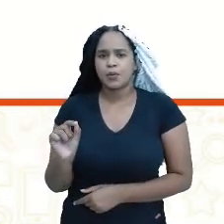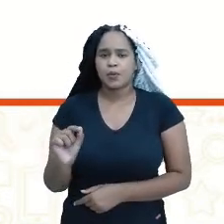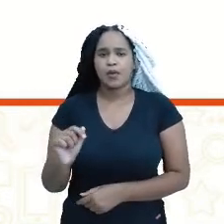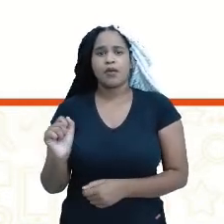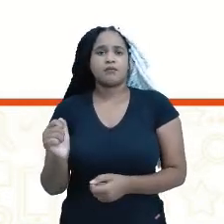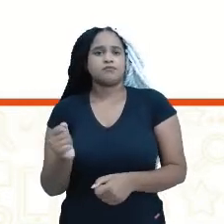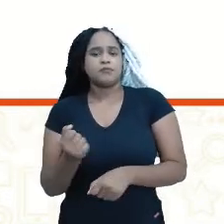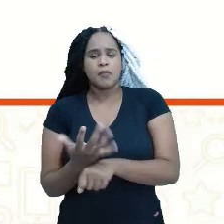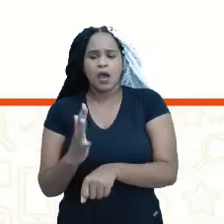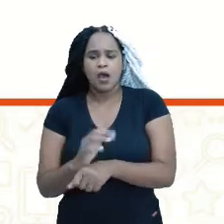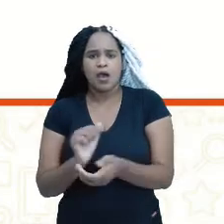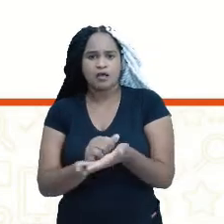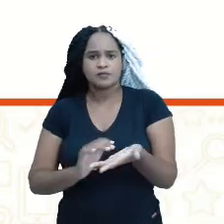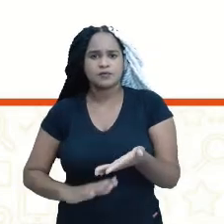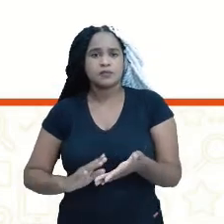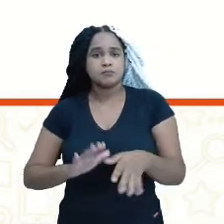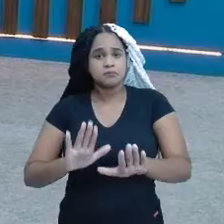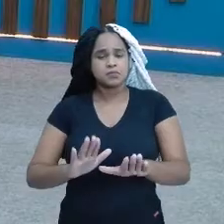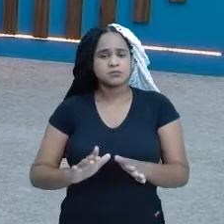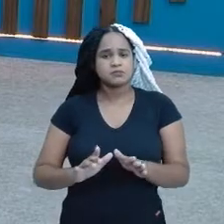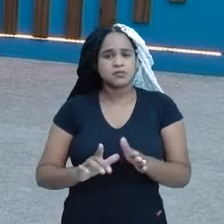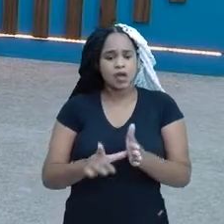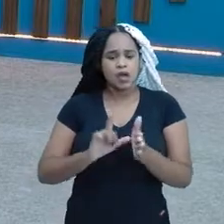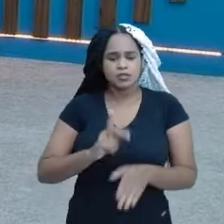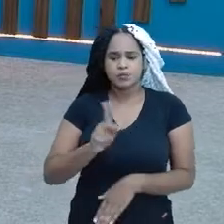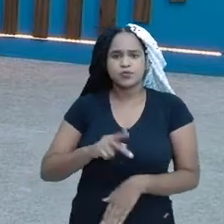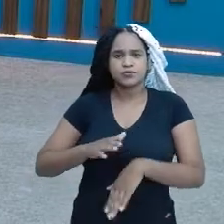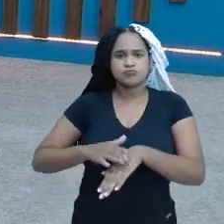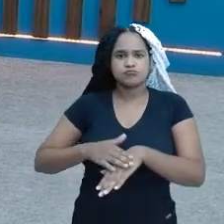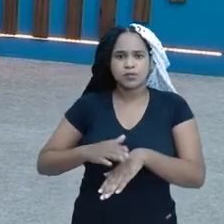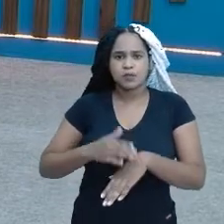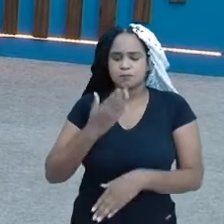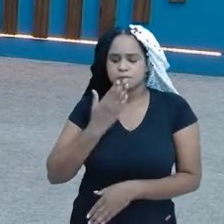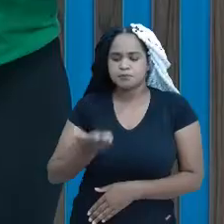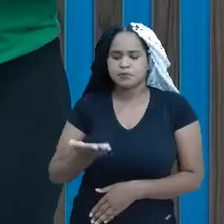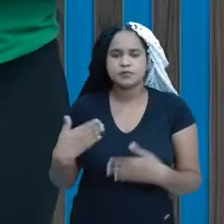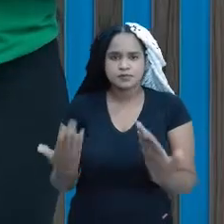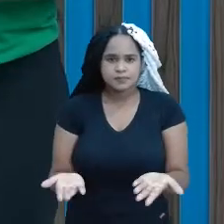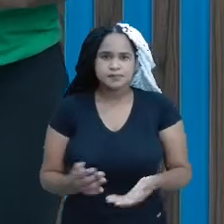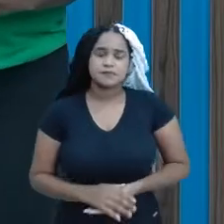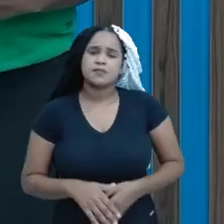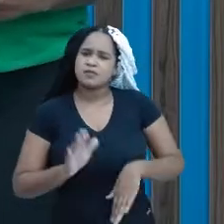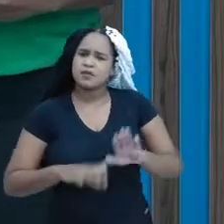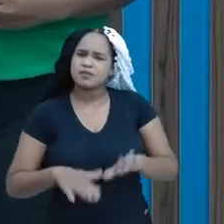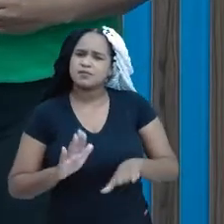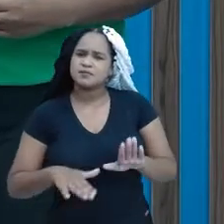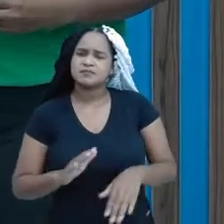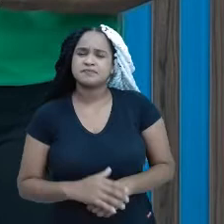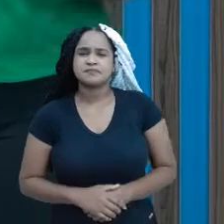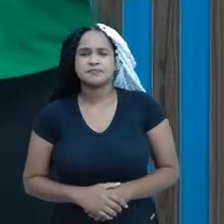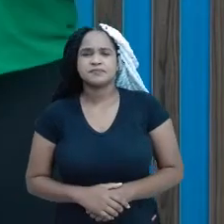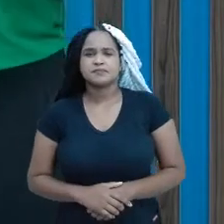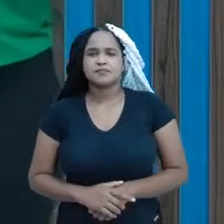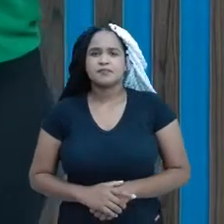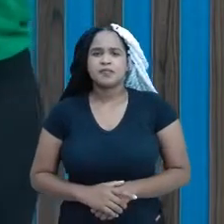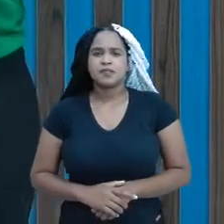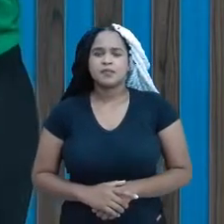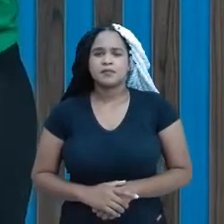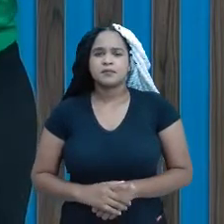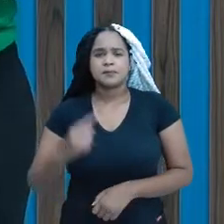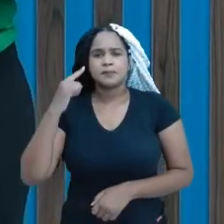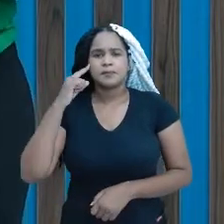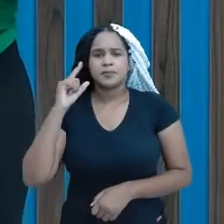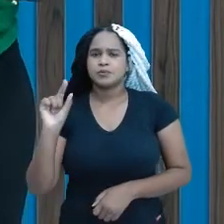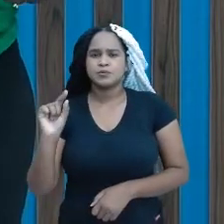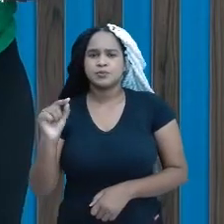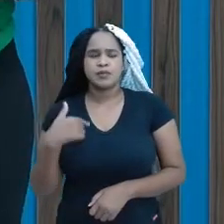atividade proposta pelo professor. Porque muitas vezes temos a colocação, mas professora,